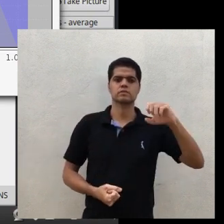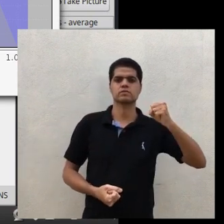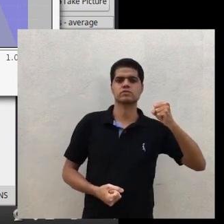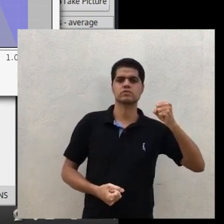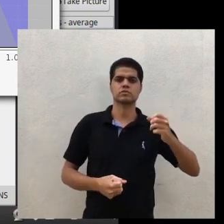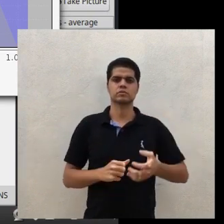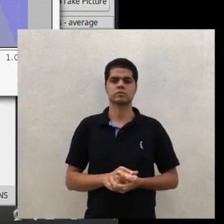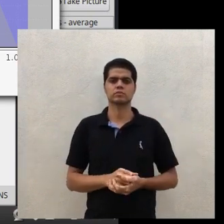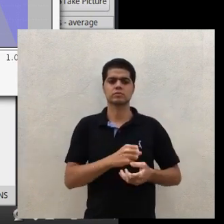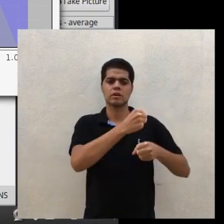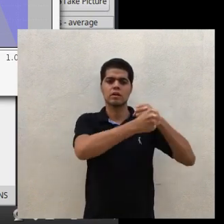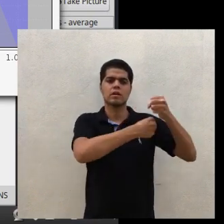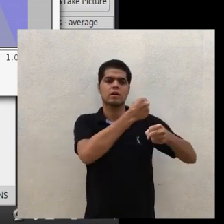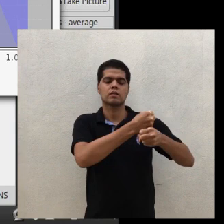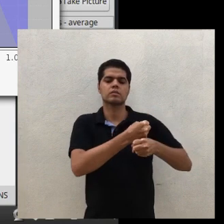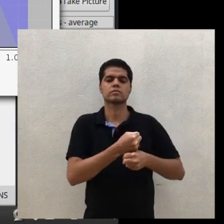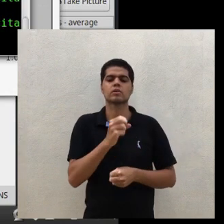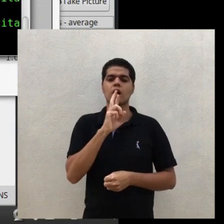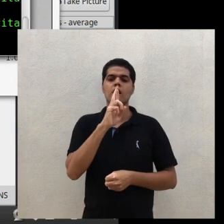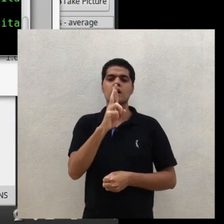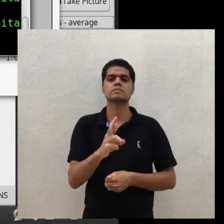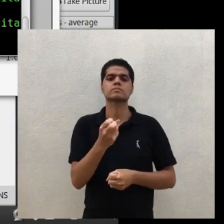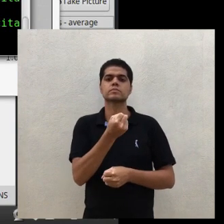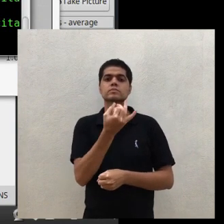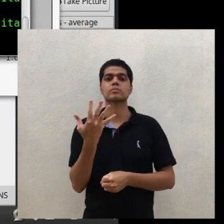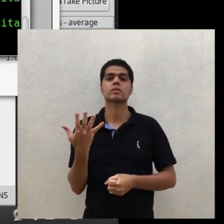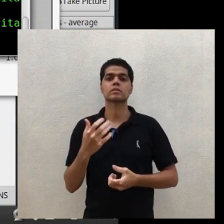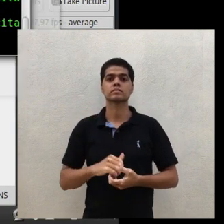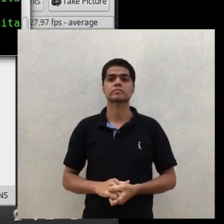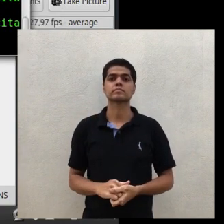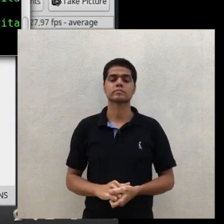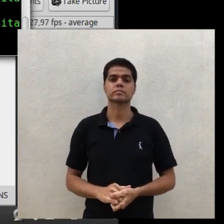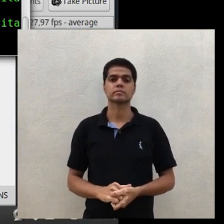alta capacitação e alta experiência, como que ficaria?